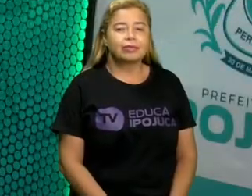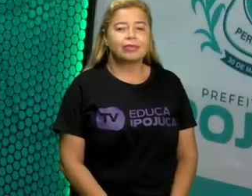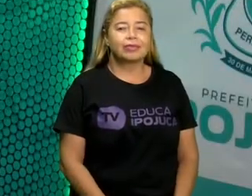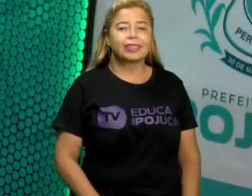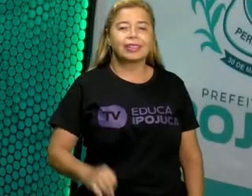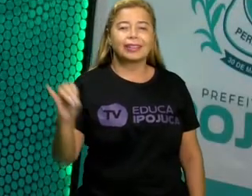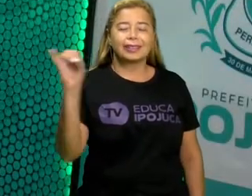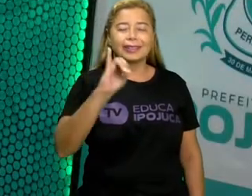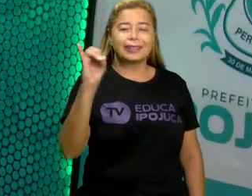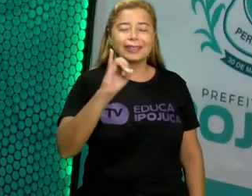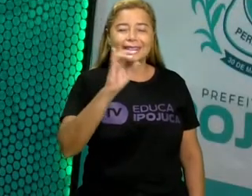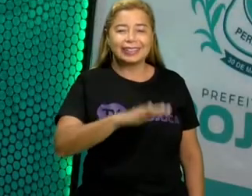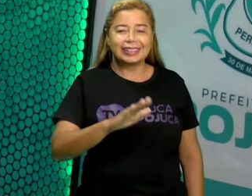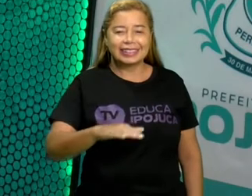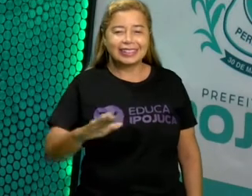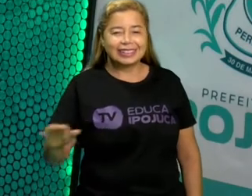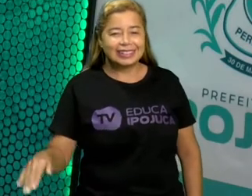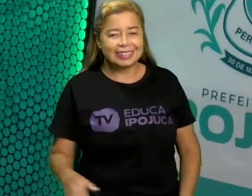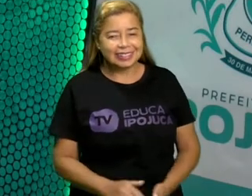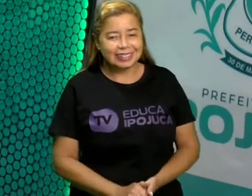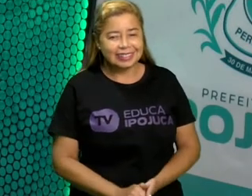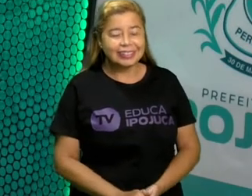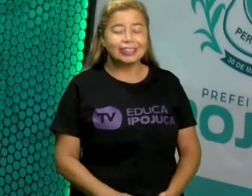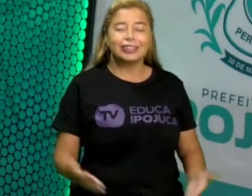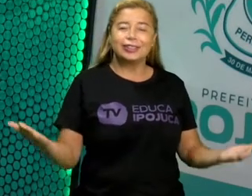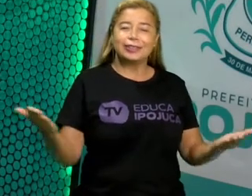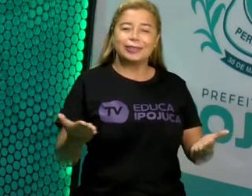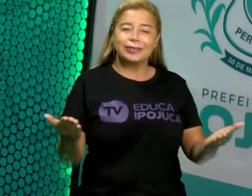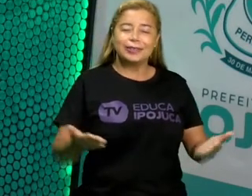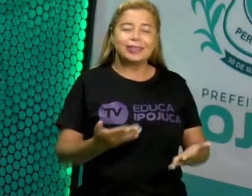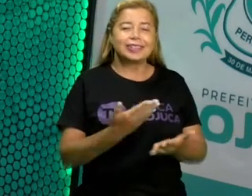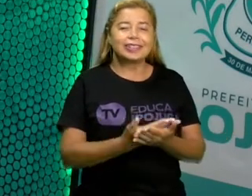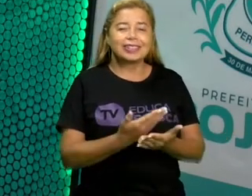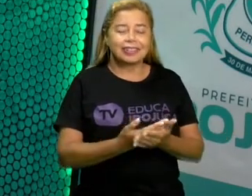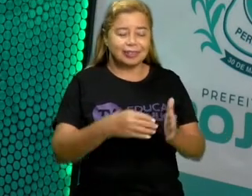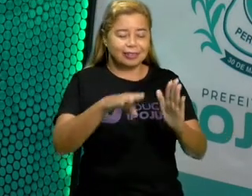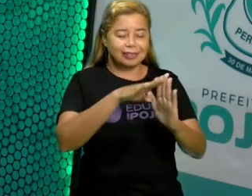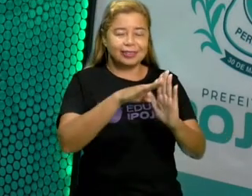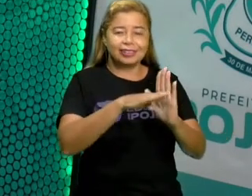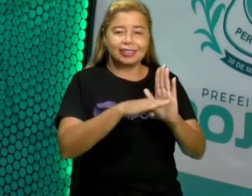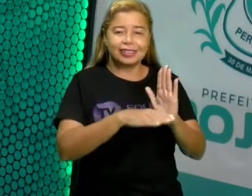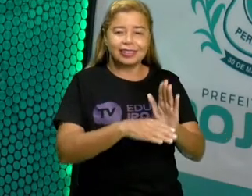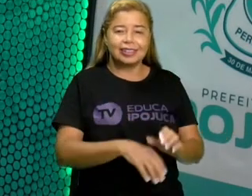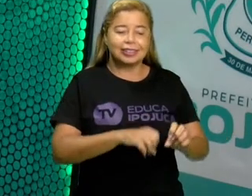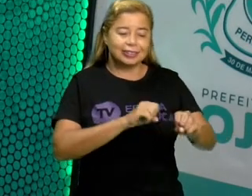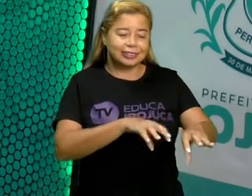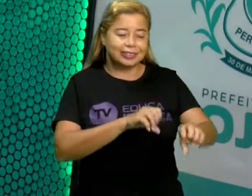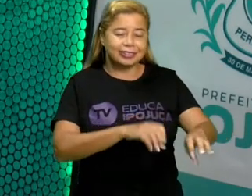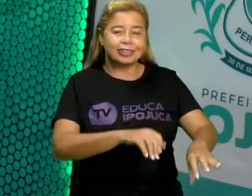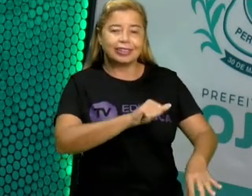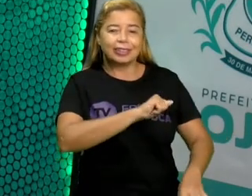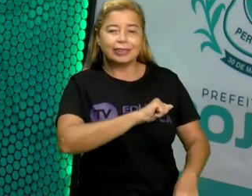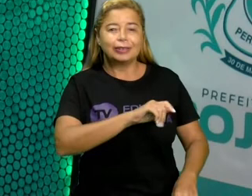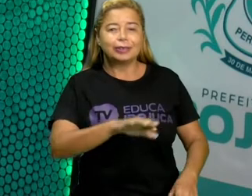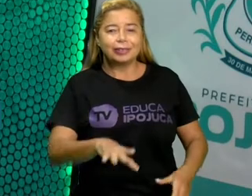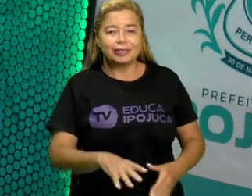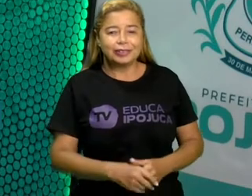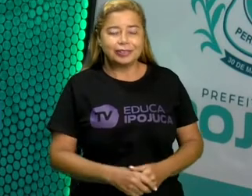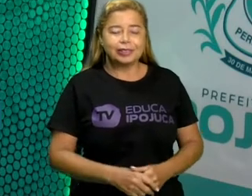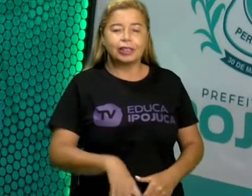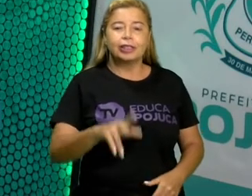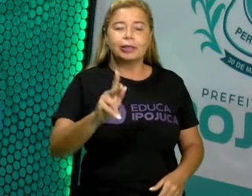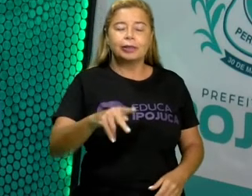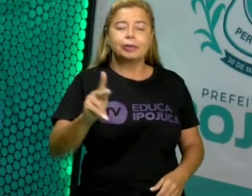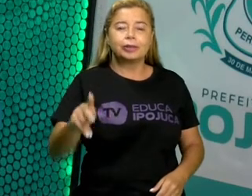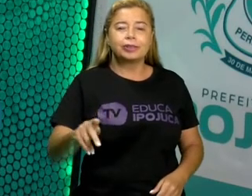Olá crianças estamos em mais uma aula do projeto educa e Pojuca me chamo